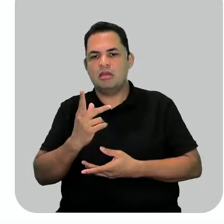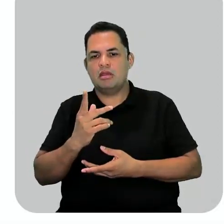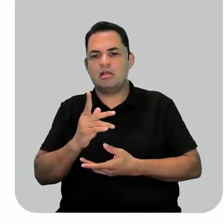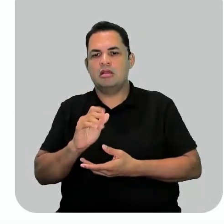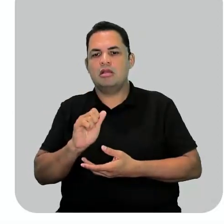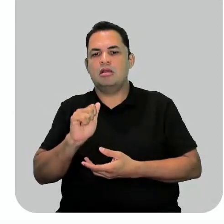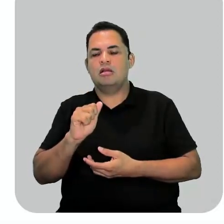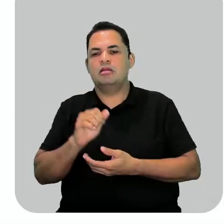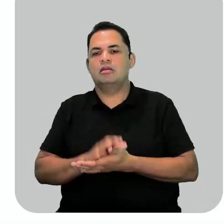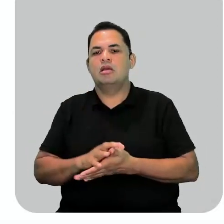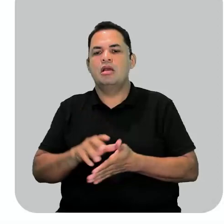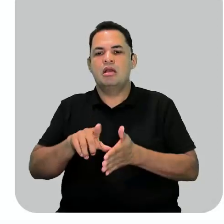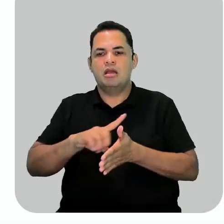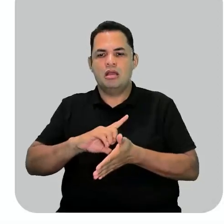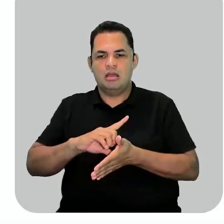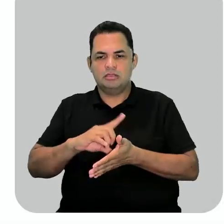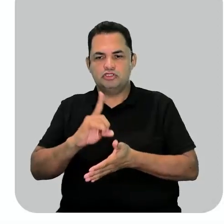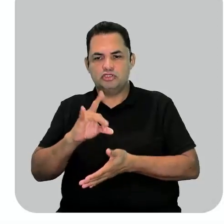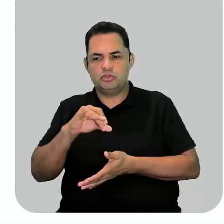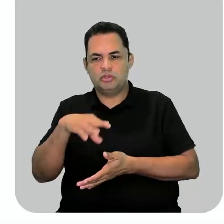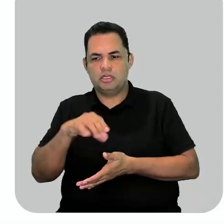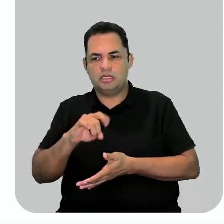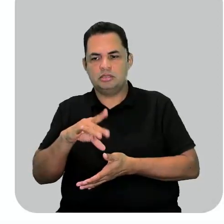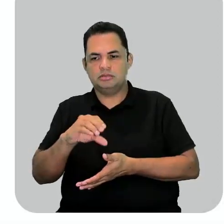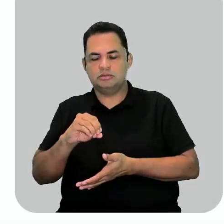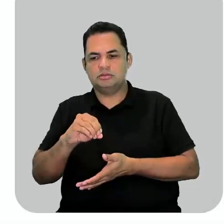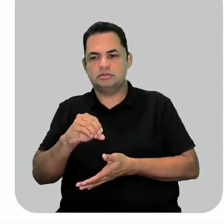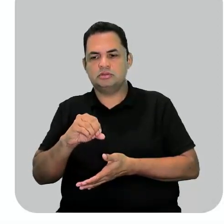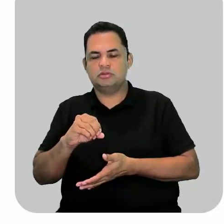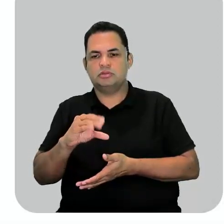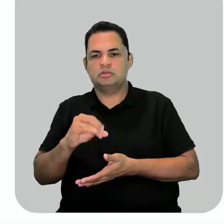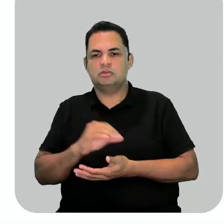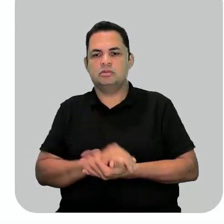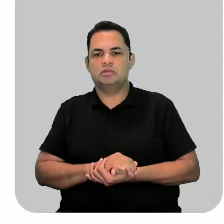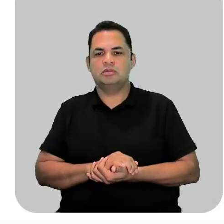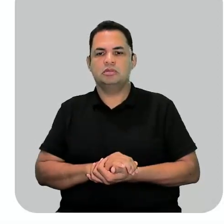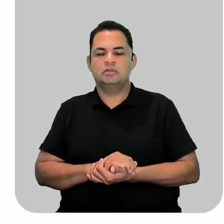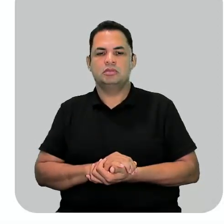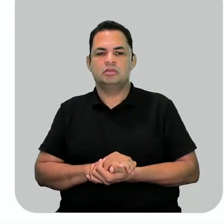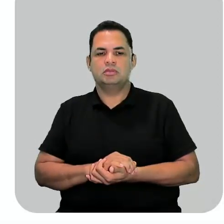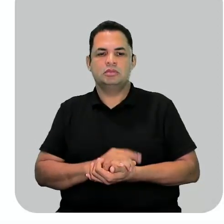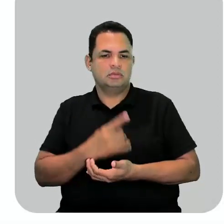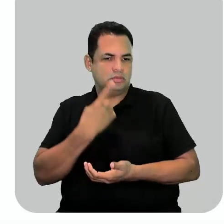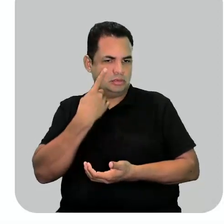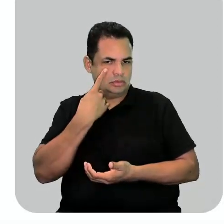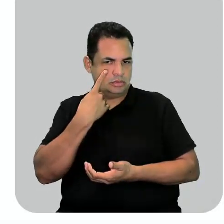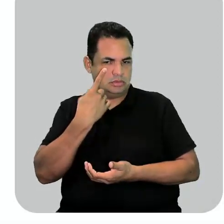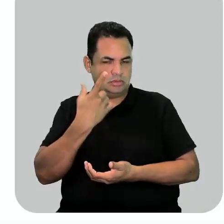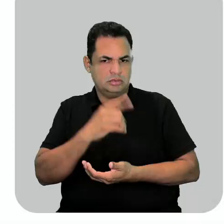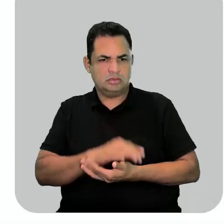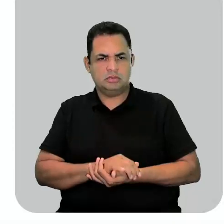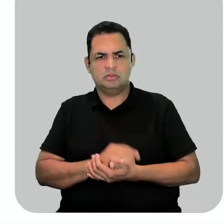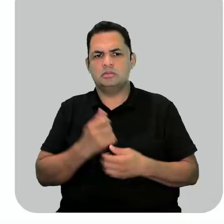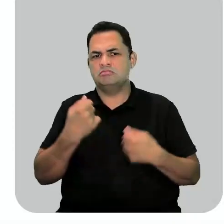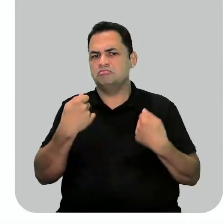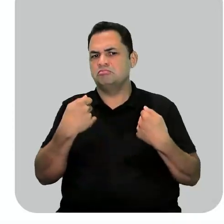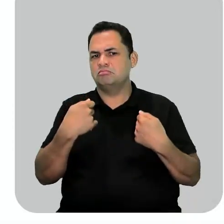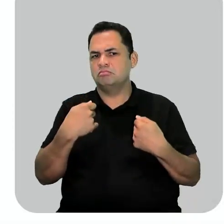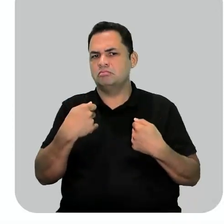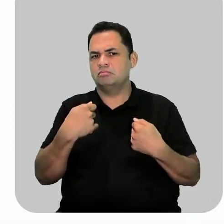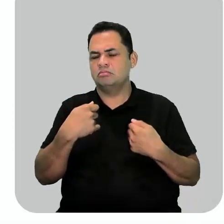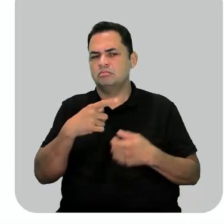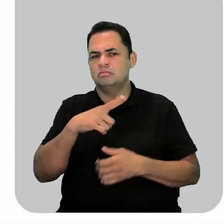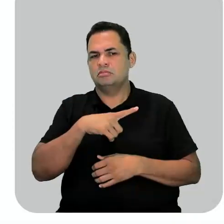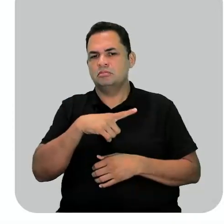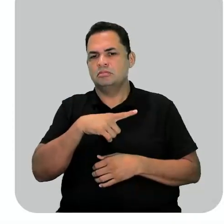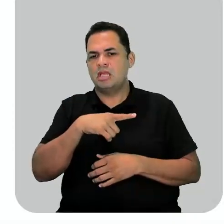antidiurético. Alguém errou essa questão? Alguém acertou? Observem aí. Podia até colocar aqui, ó,